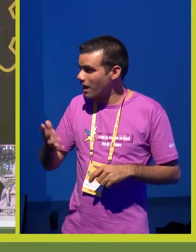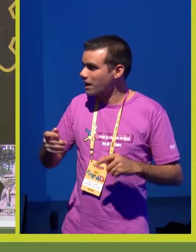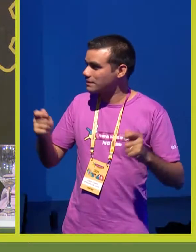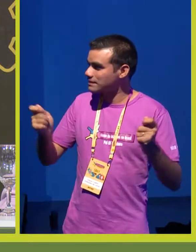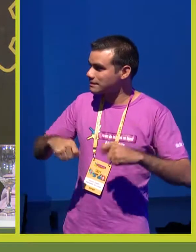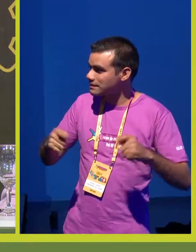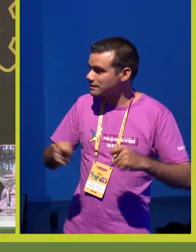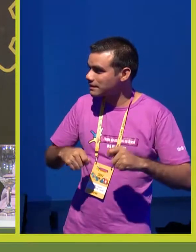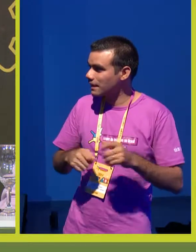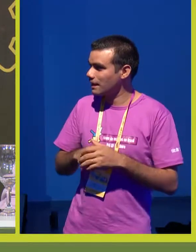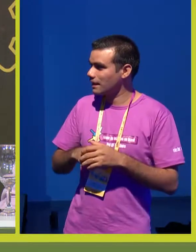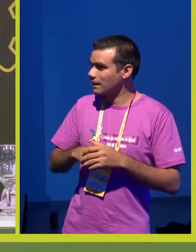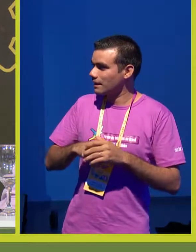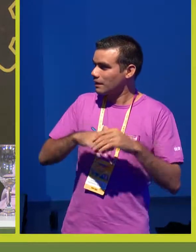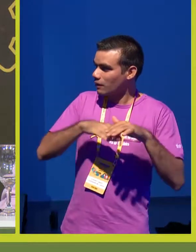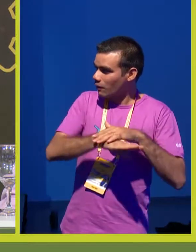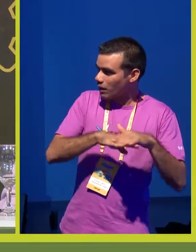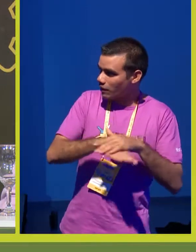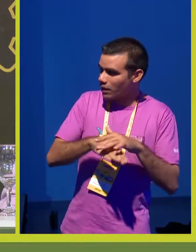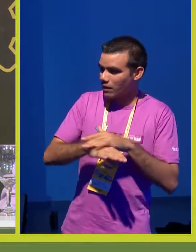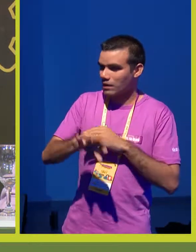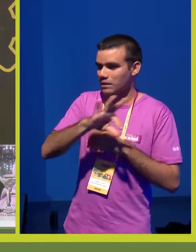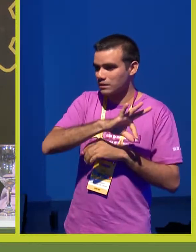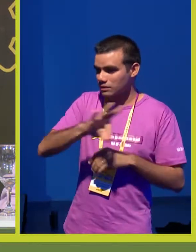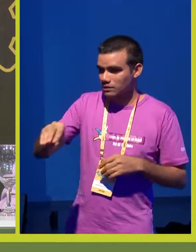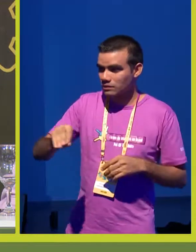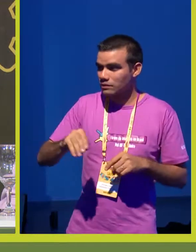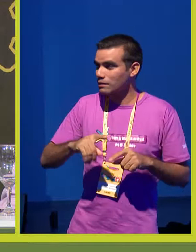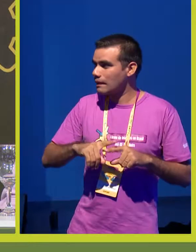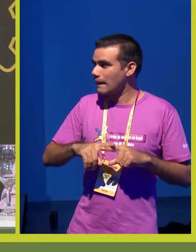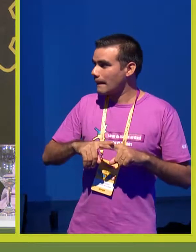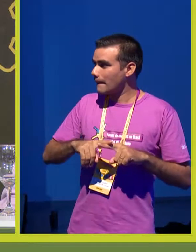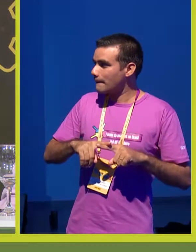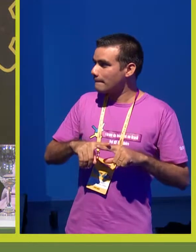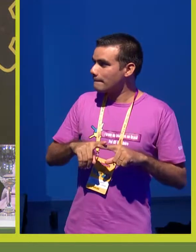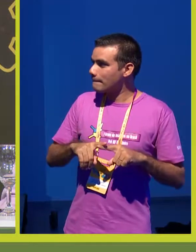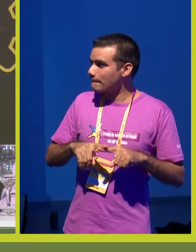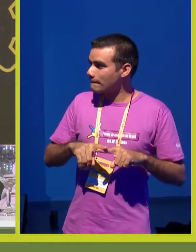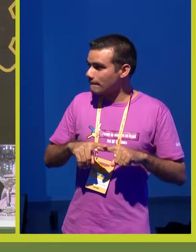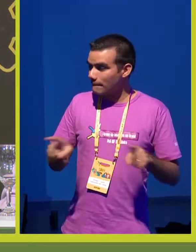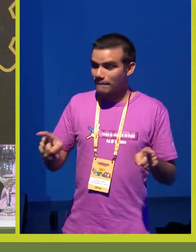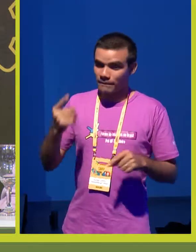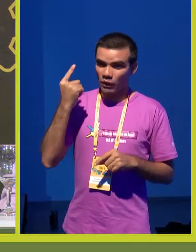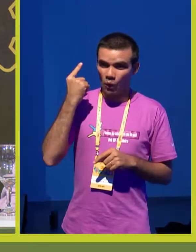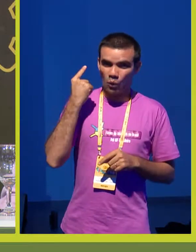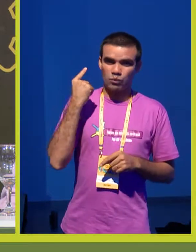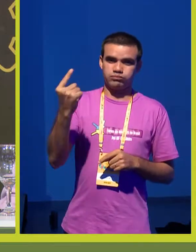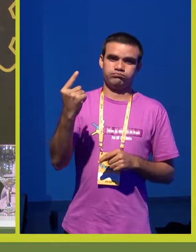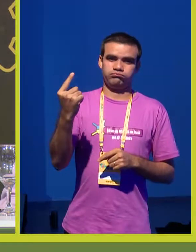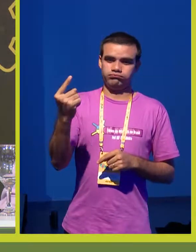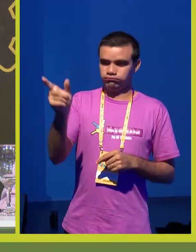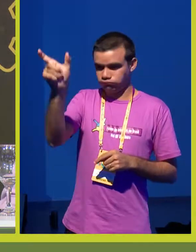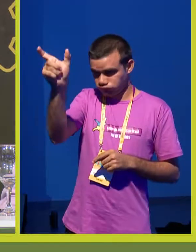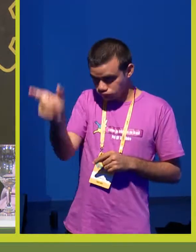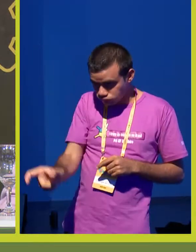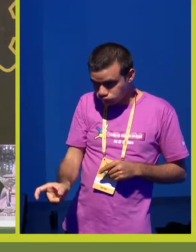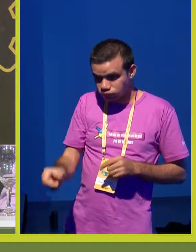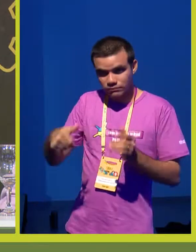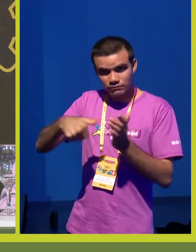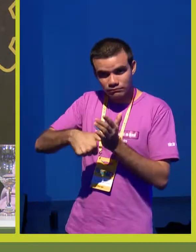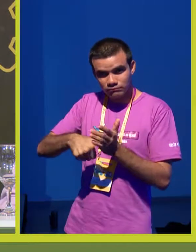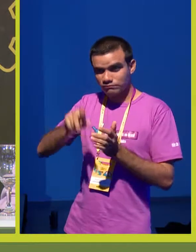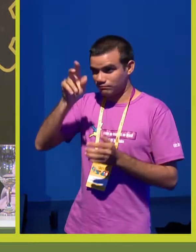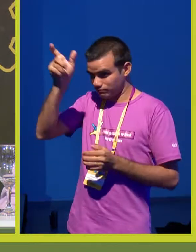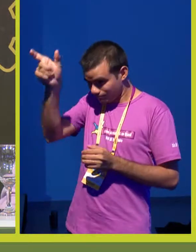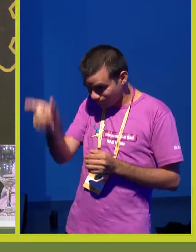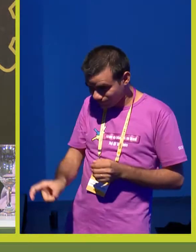ter todos esses dados biométricos de todo mundo, mas eles são marcadores únicos que identificam ou verificam a identidade de pessoas